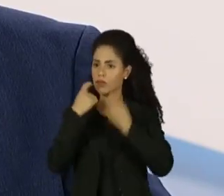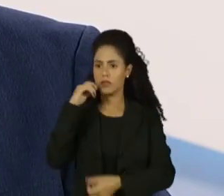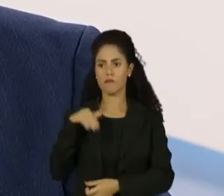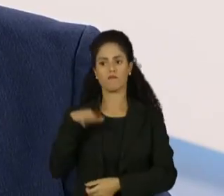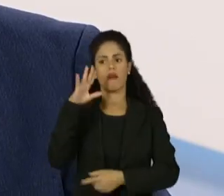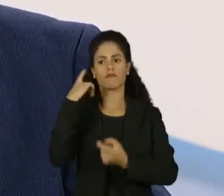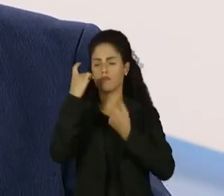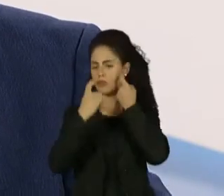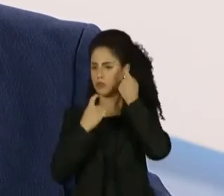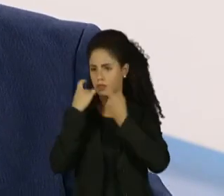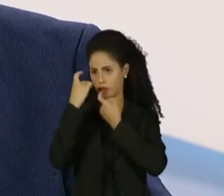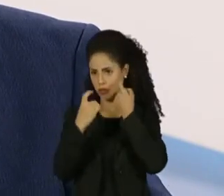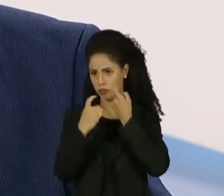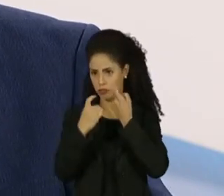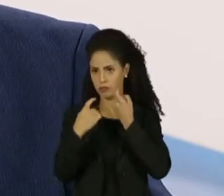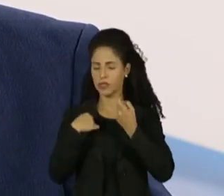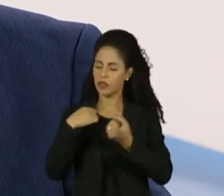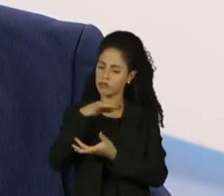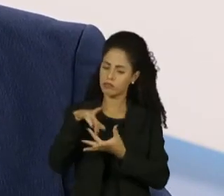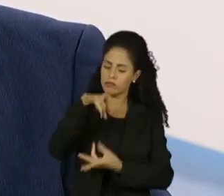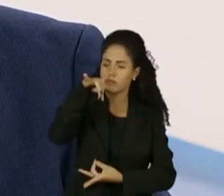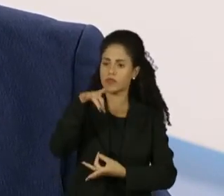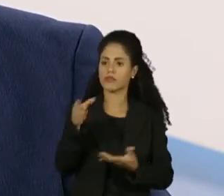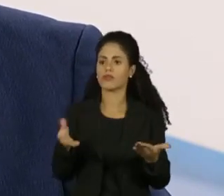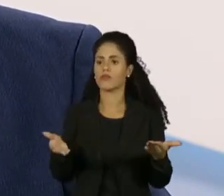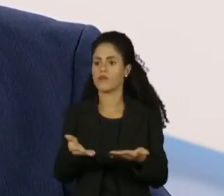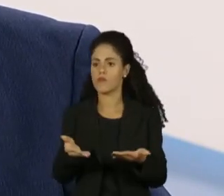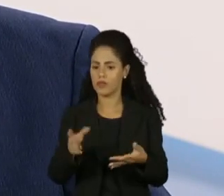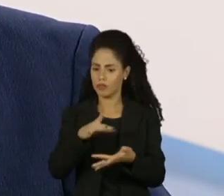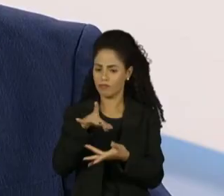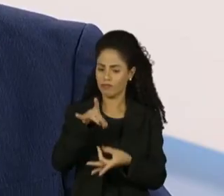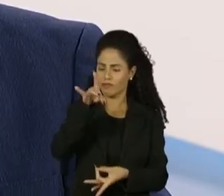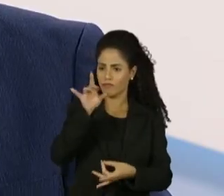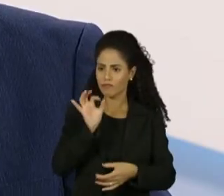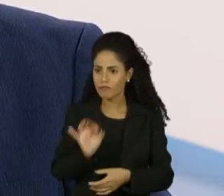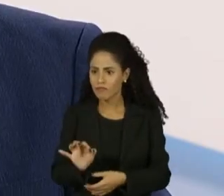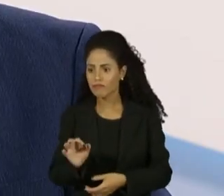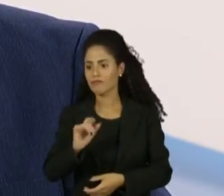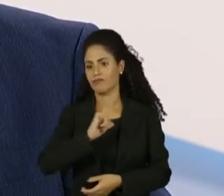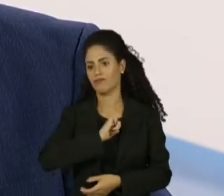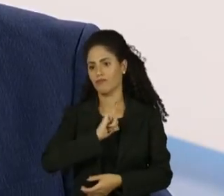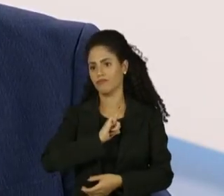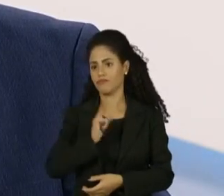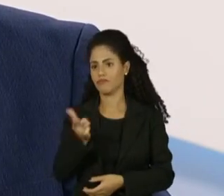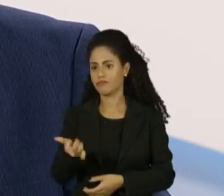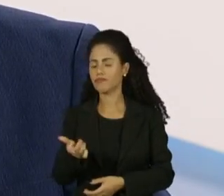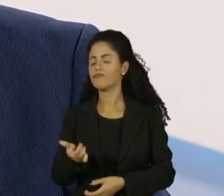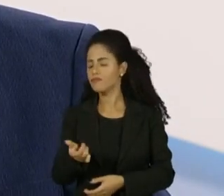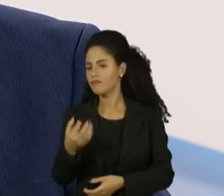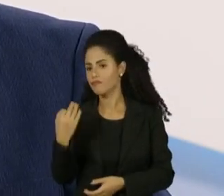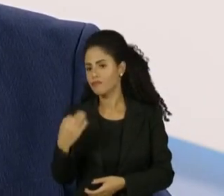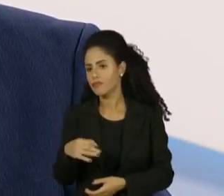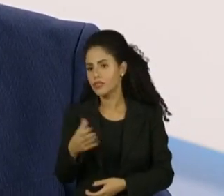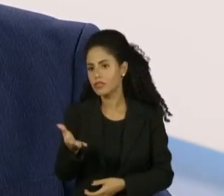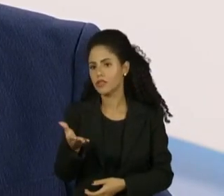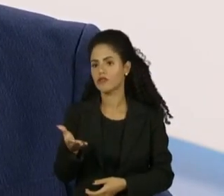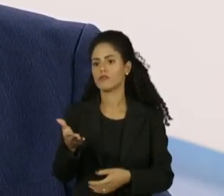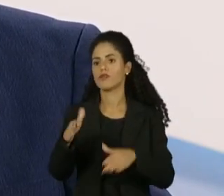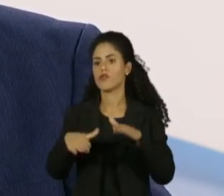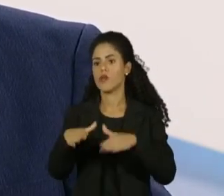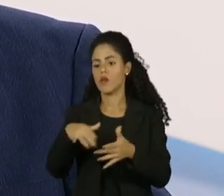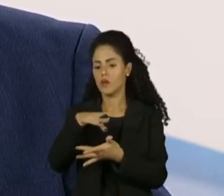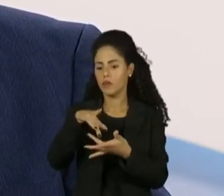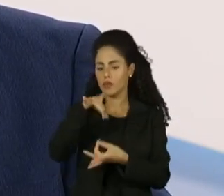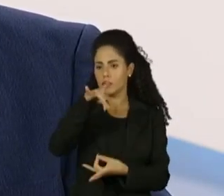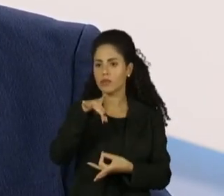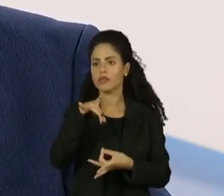oposição nesse momento. Uma democracia vibrante, uma democracia que existe de fato, e não a